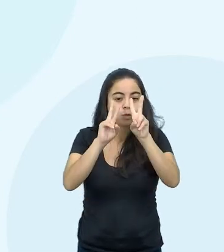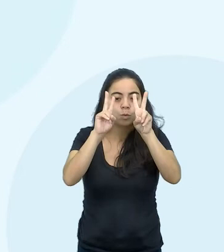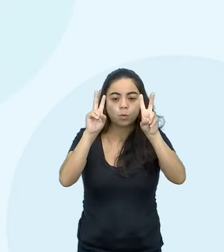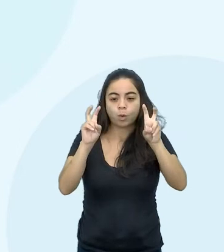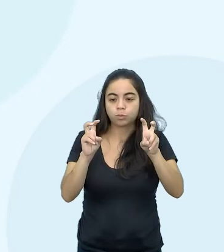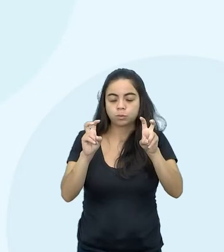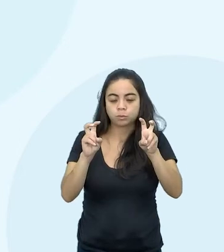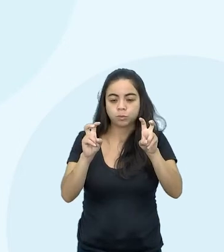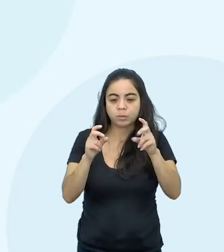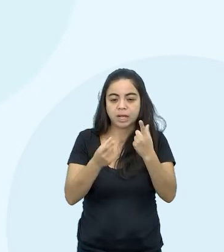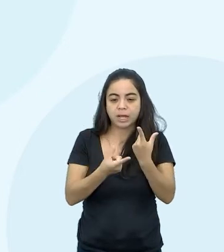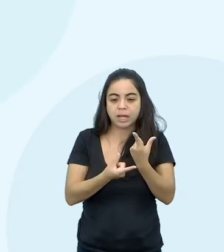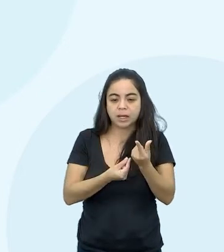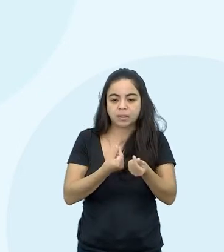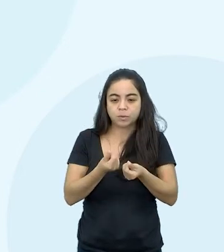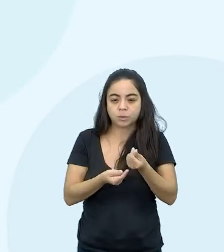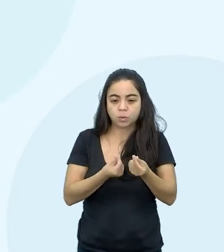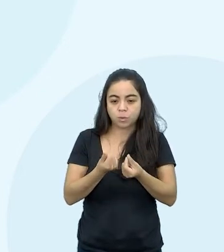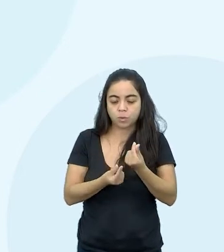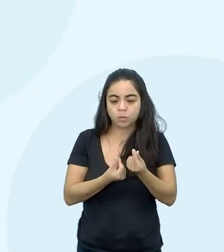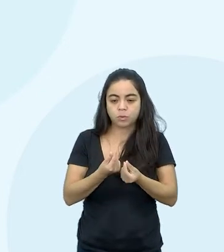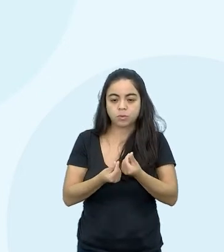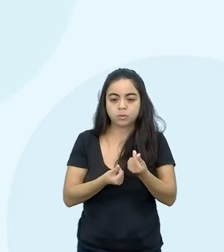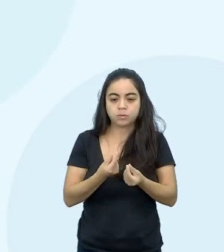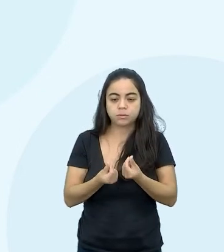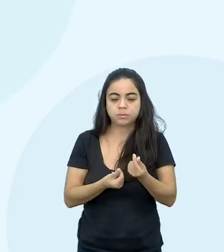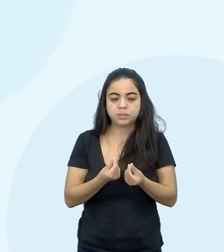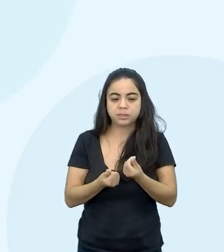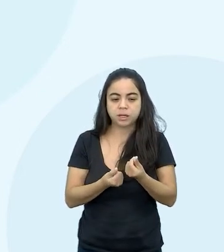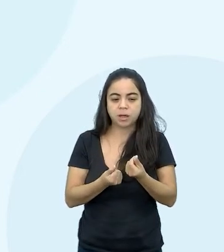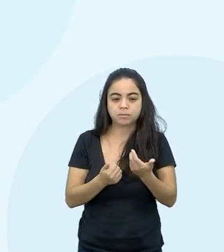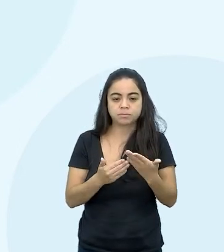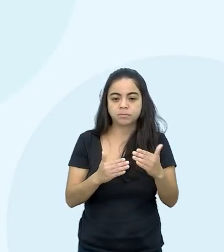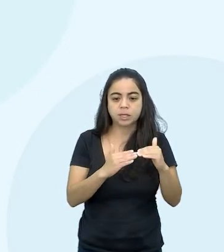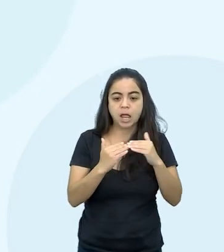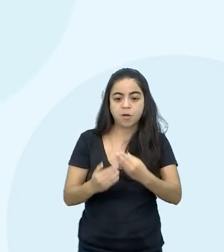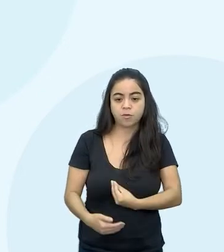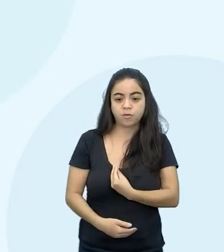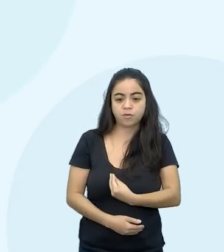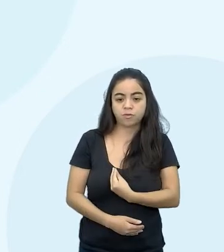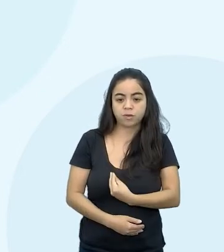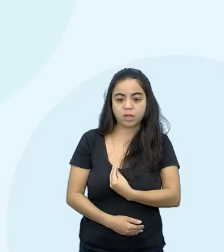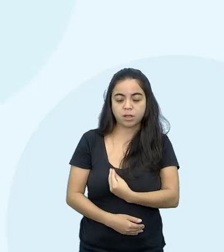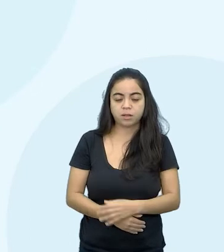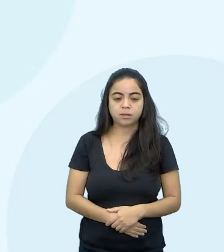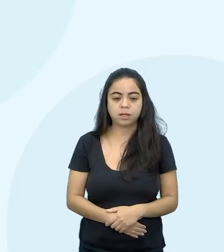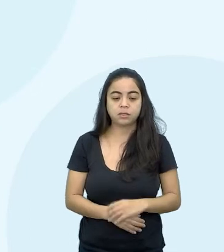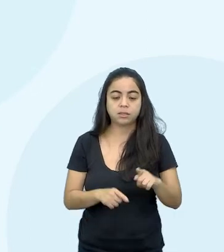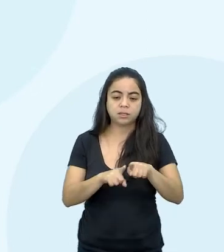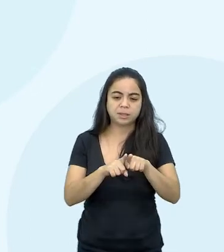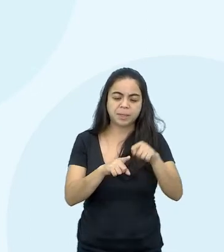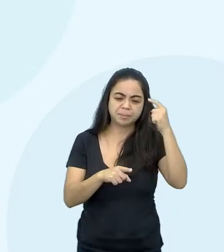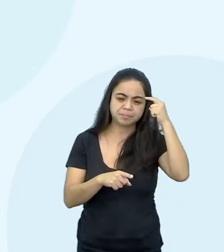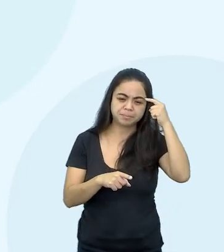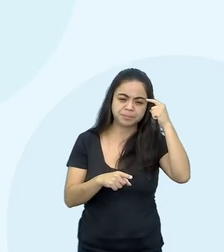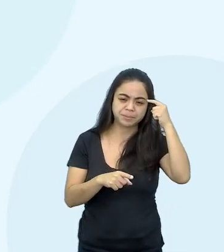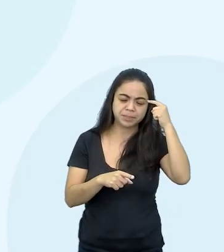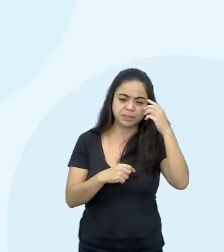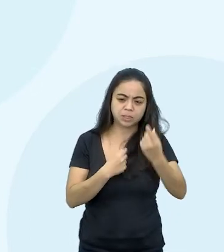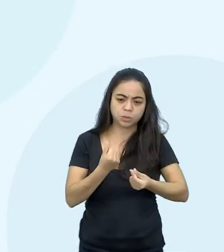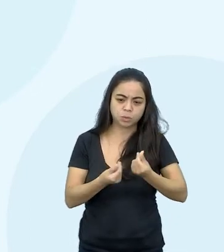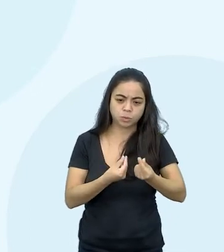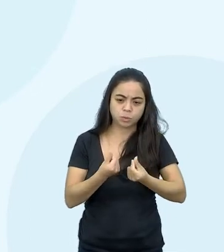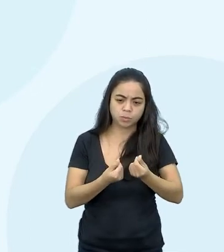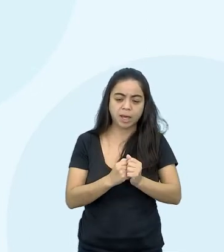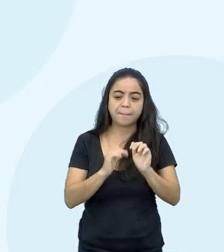só do que mesmo da condição econômica, né? Padrão de vida meio que equiparado à condição econômica, mas a gente